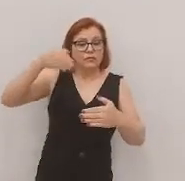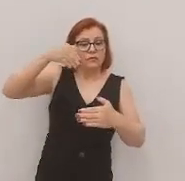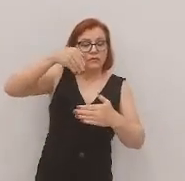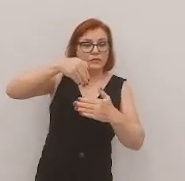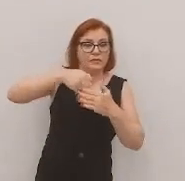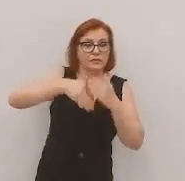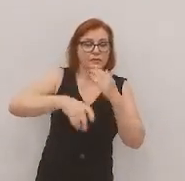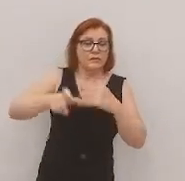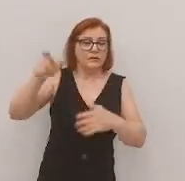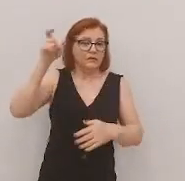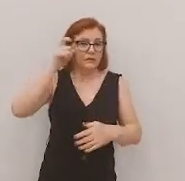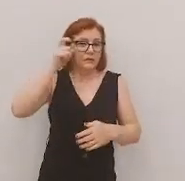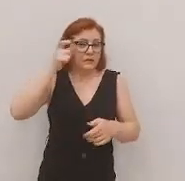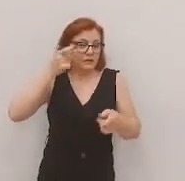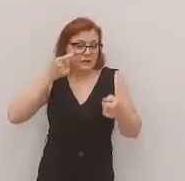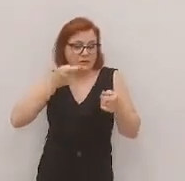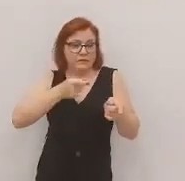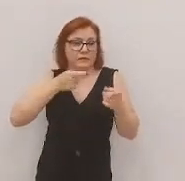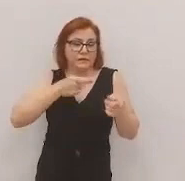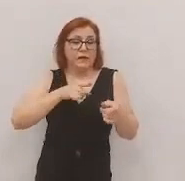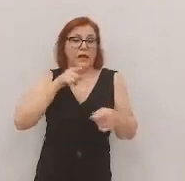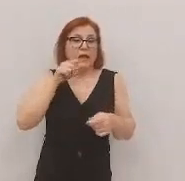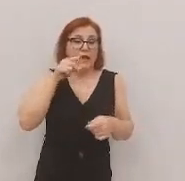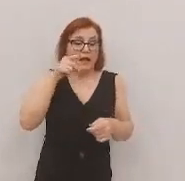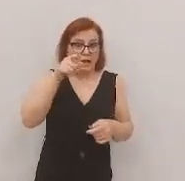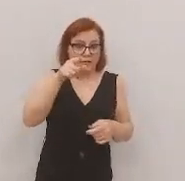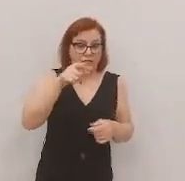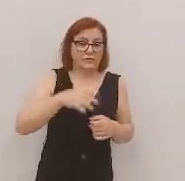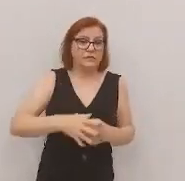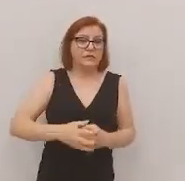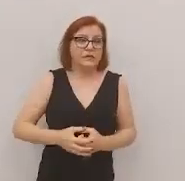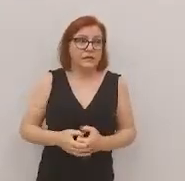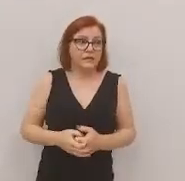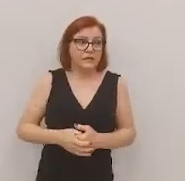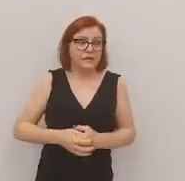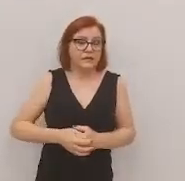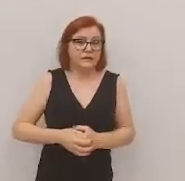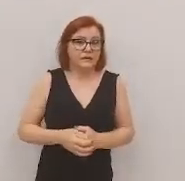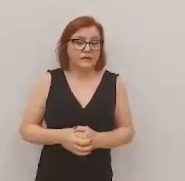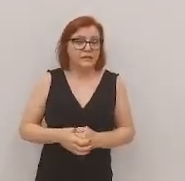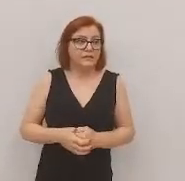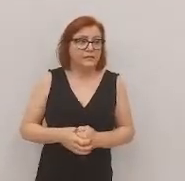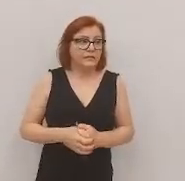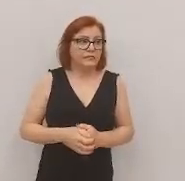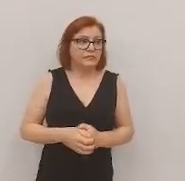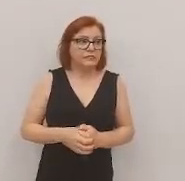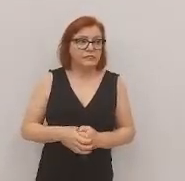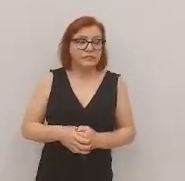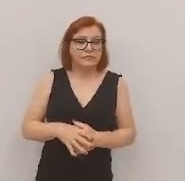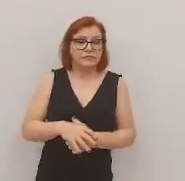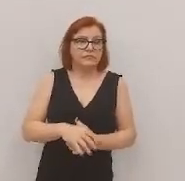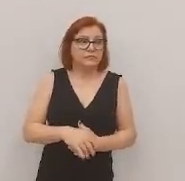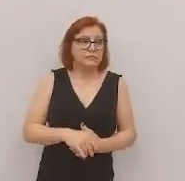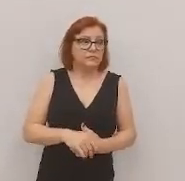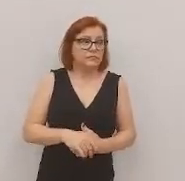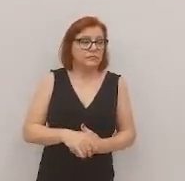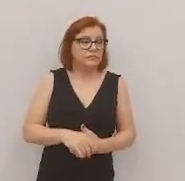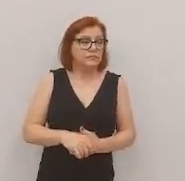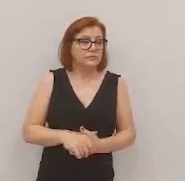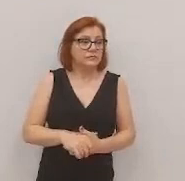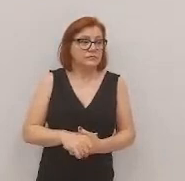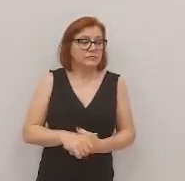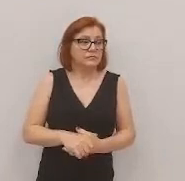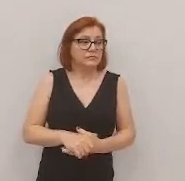atacar. Eu me lembro uma vez, o Marinho, não sei onde é que o Marinho foi, e o Marinho